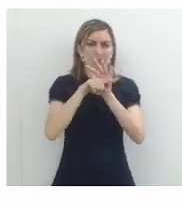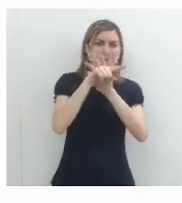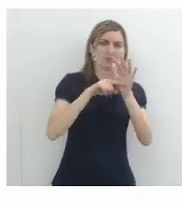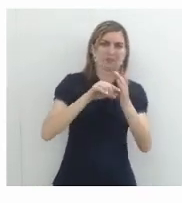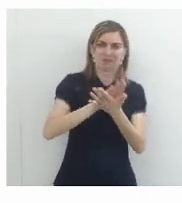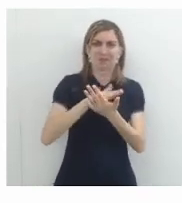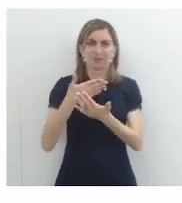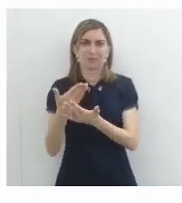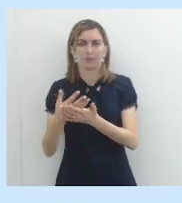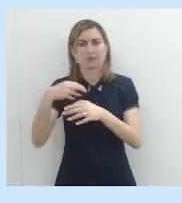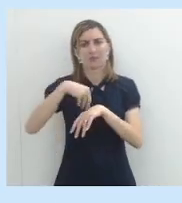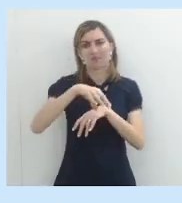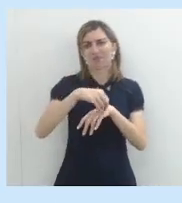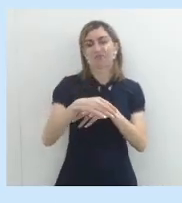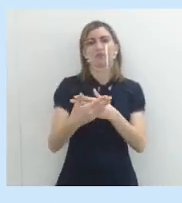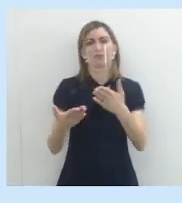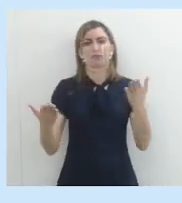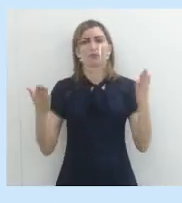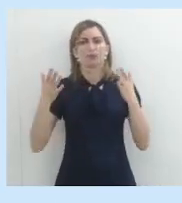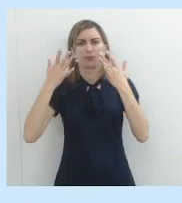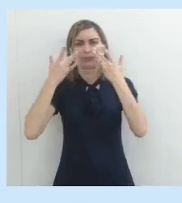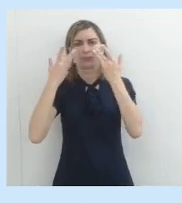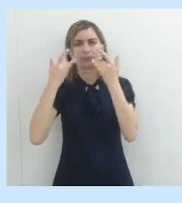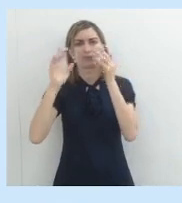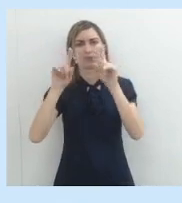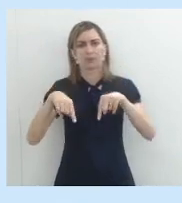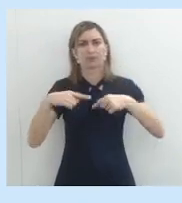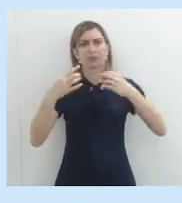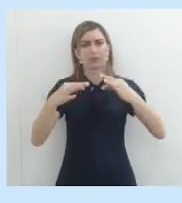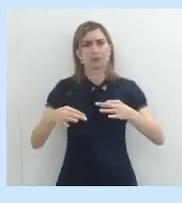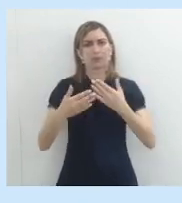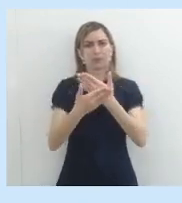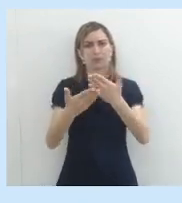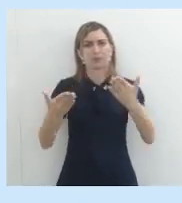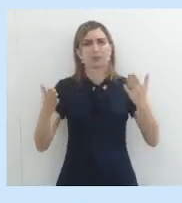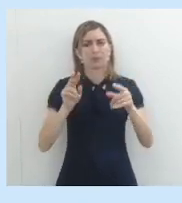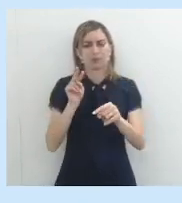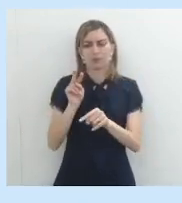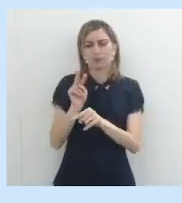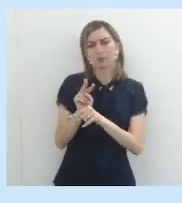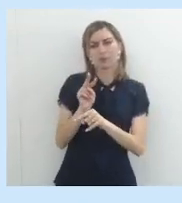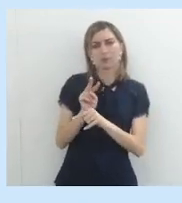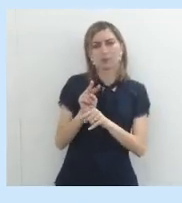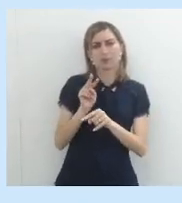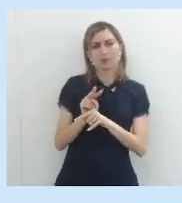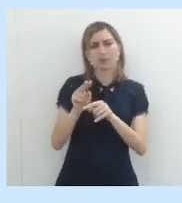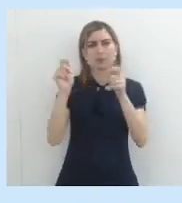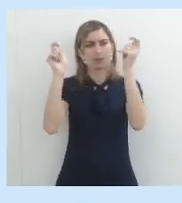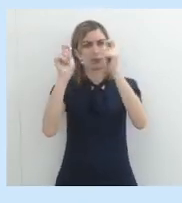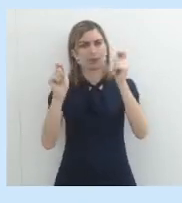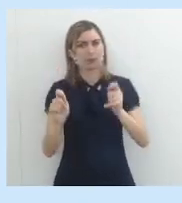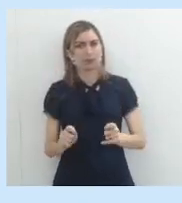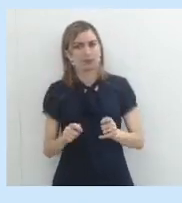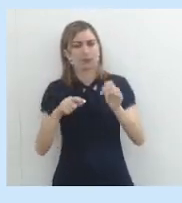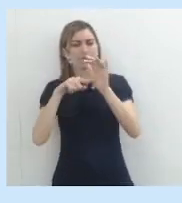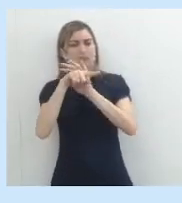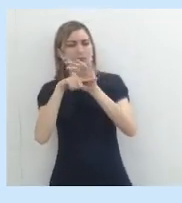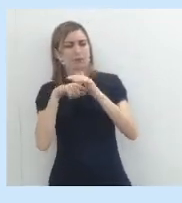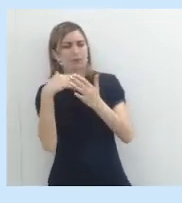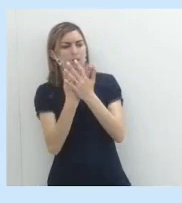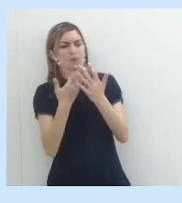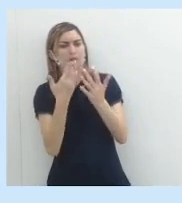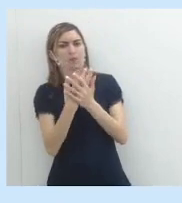e expõem. Então, a função do museu ele vai justamente ser essa, de conservar, né, a obra, investigar, estudar sobre